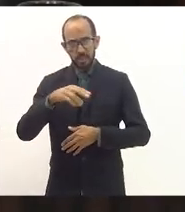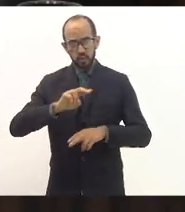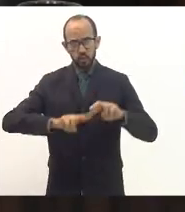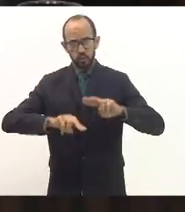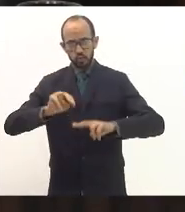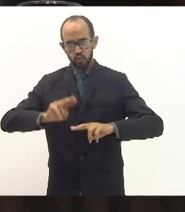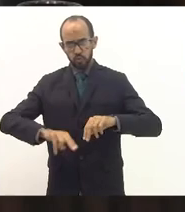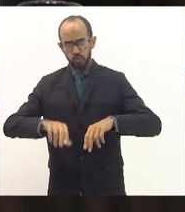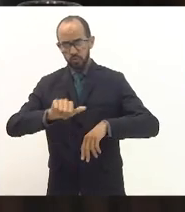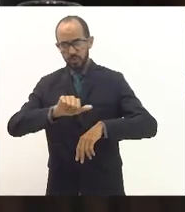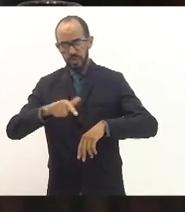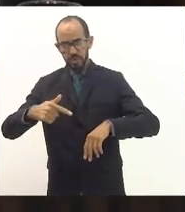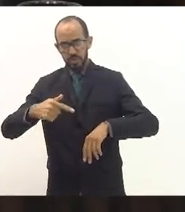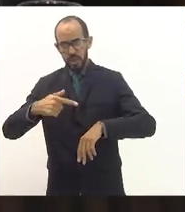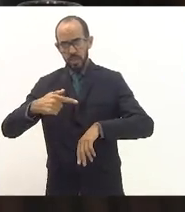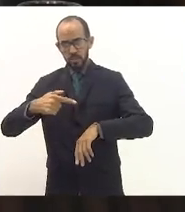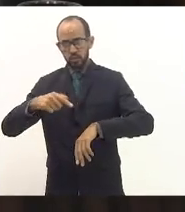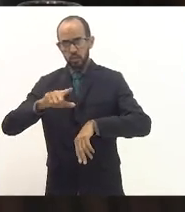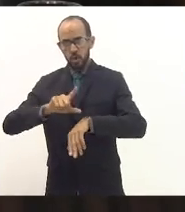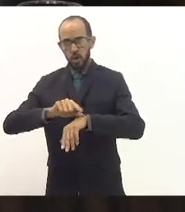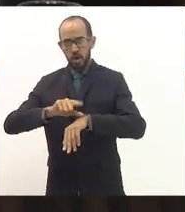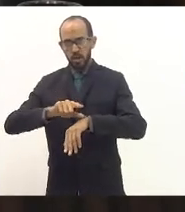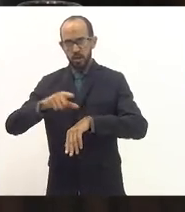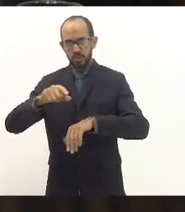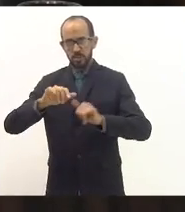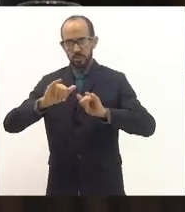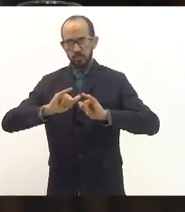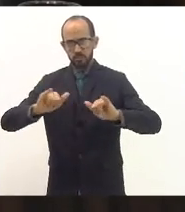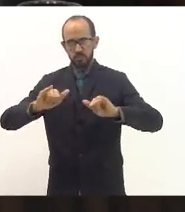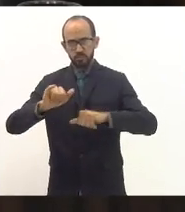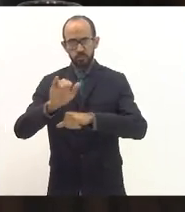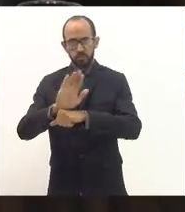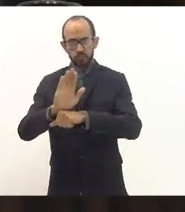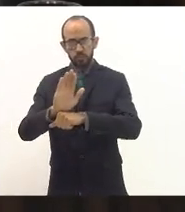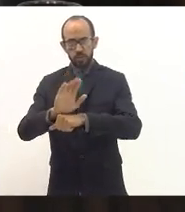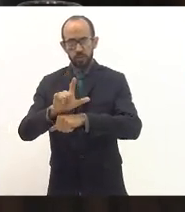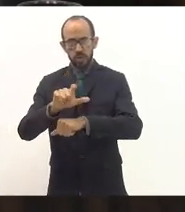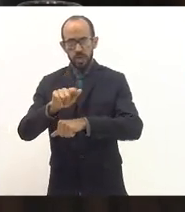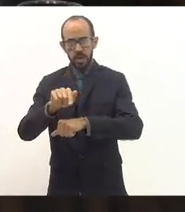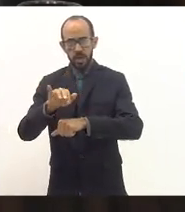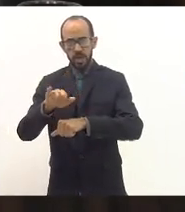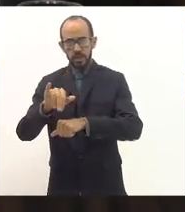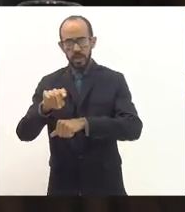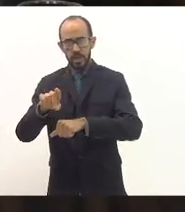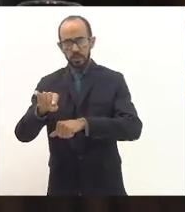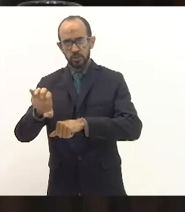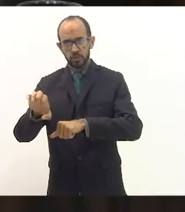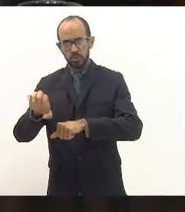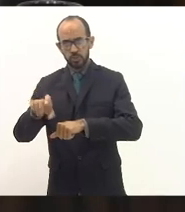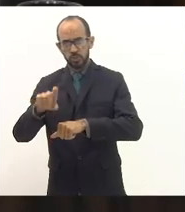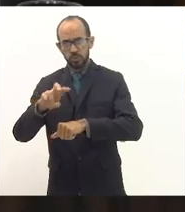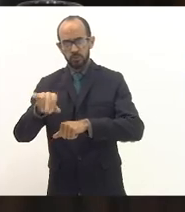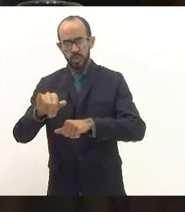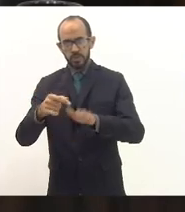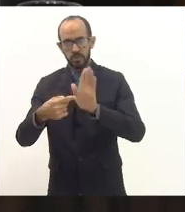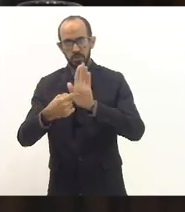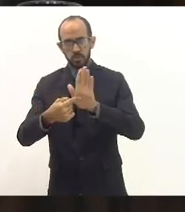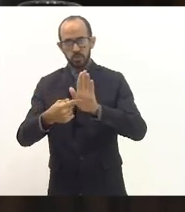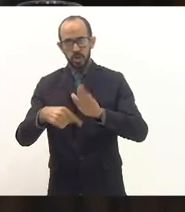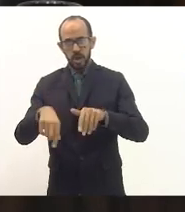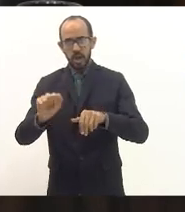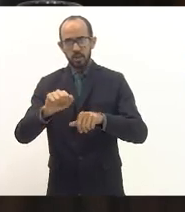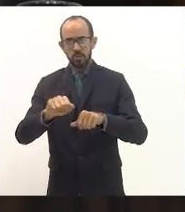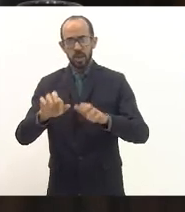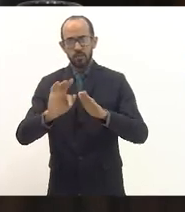às 17 horas, a exibição do filme Legalidade. Esse filme vai ser exibido na Fundação Leonel